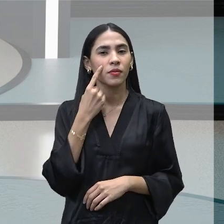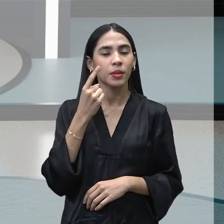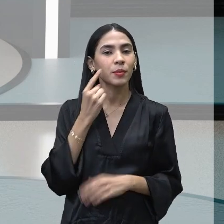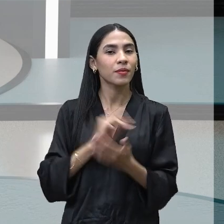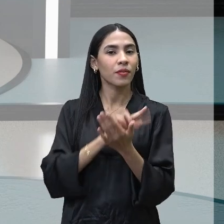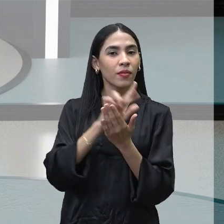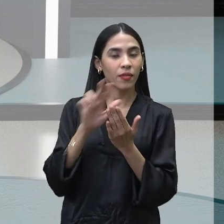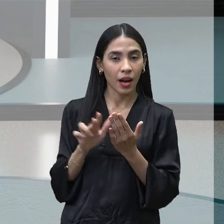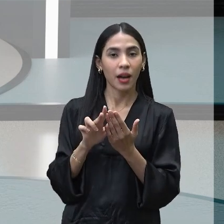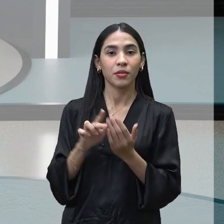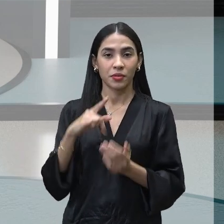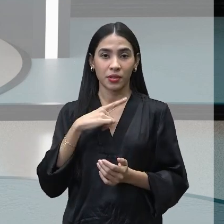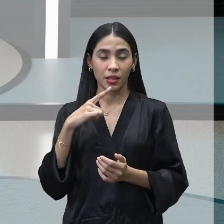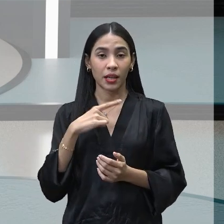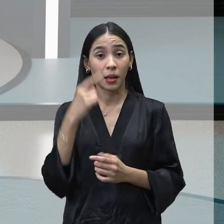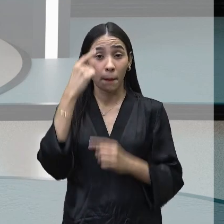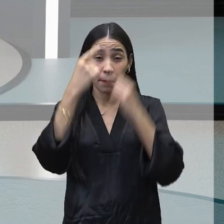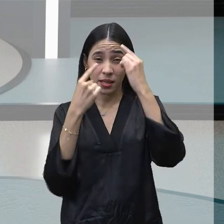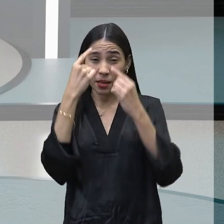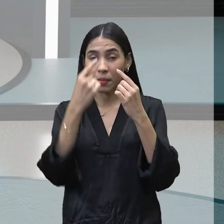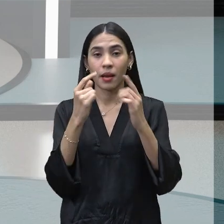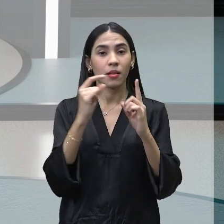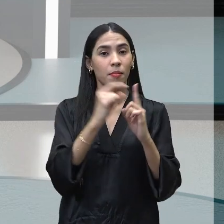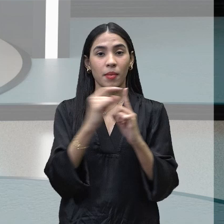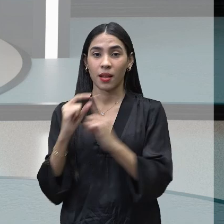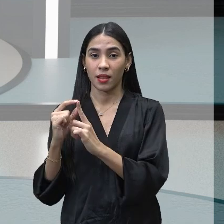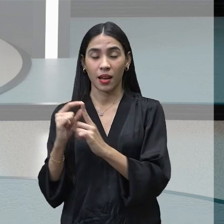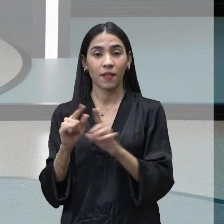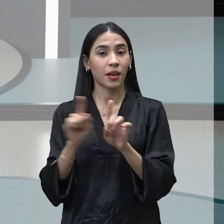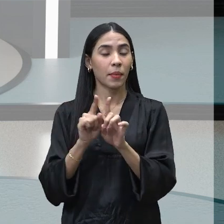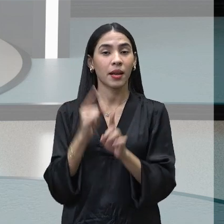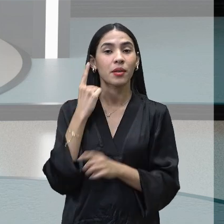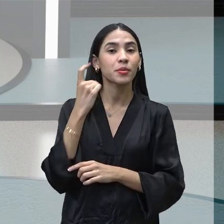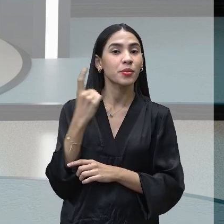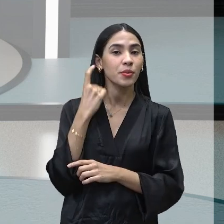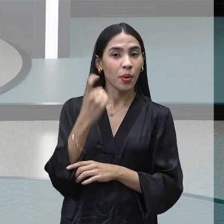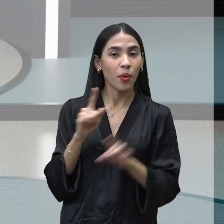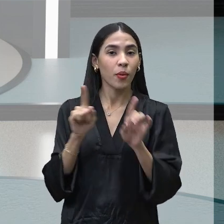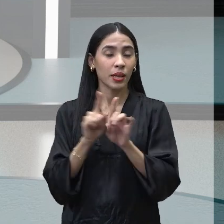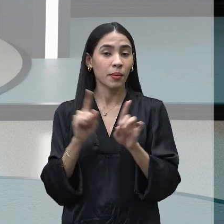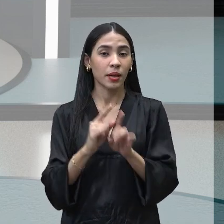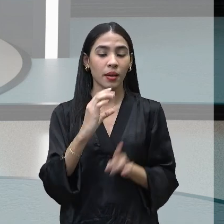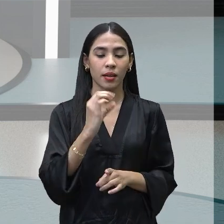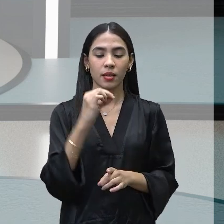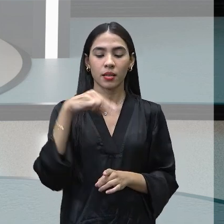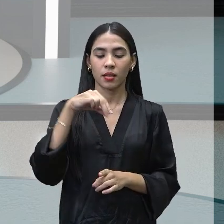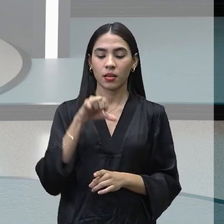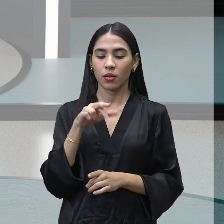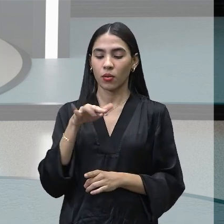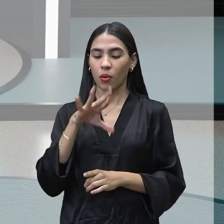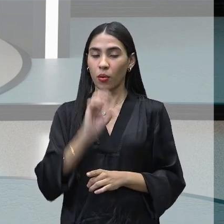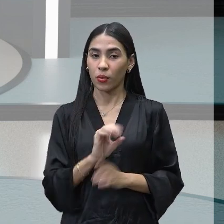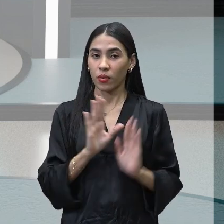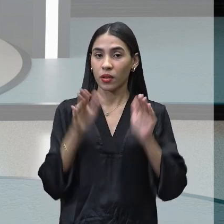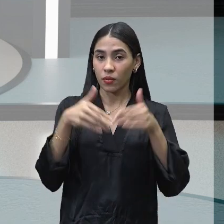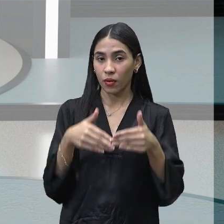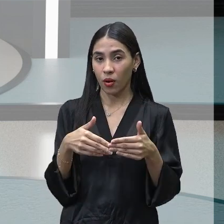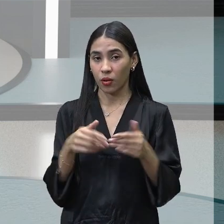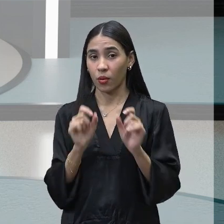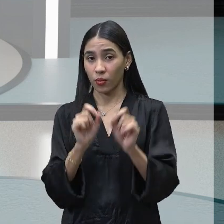tipos: pensamento, palavra, som e as de construção, que trabalham exatamente na questão